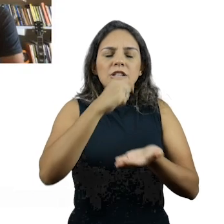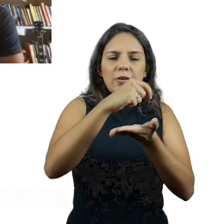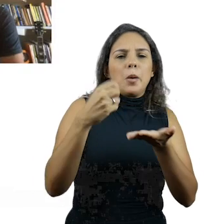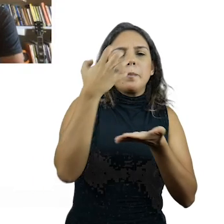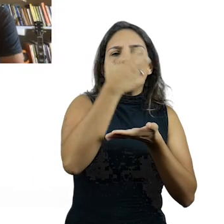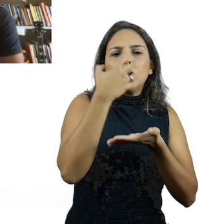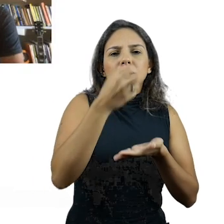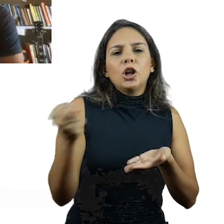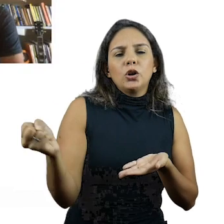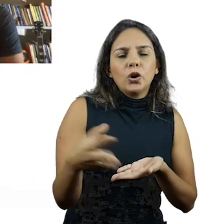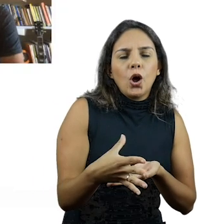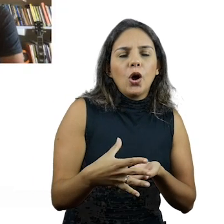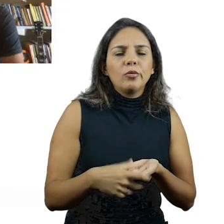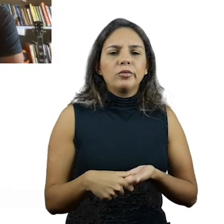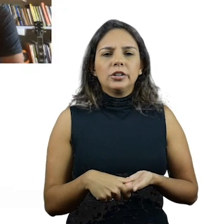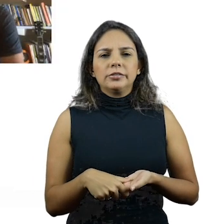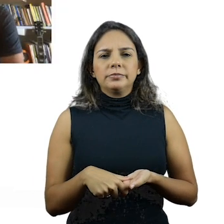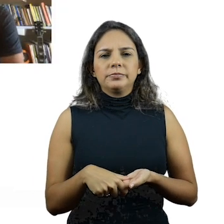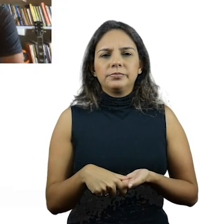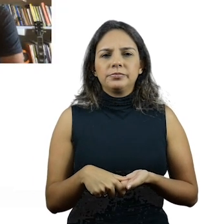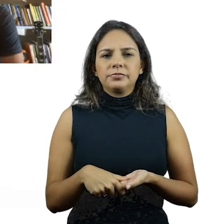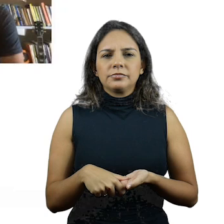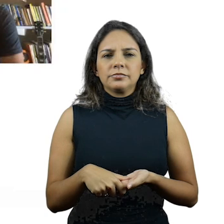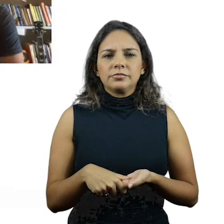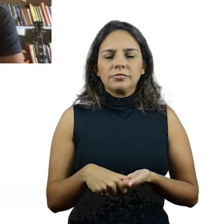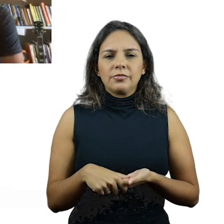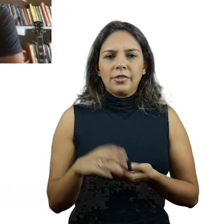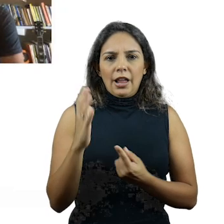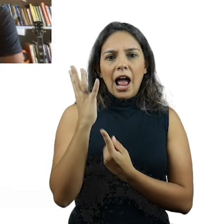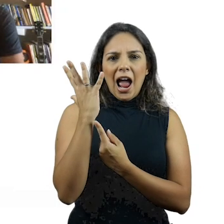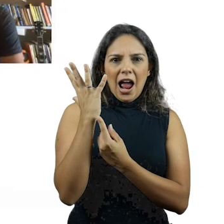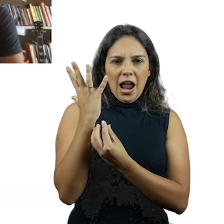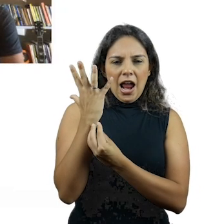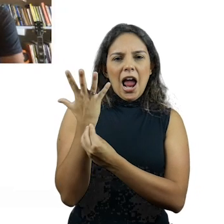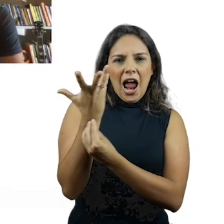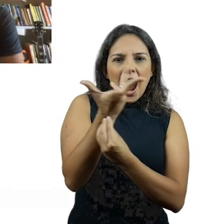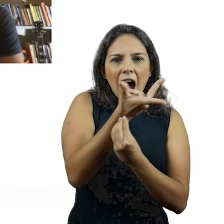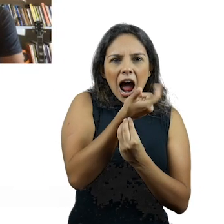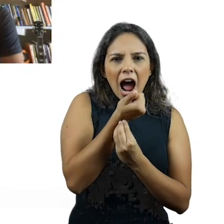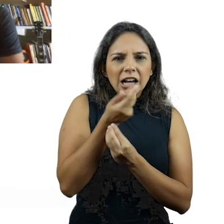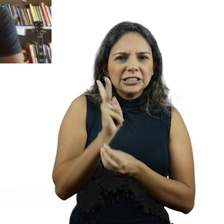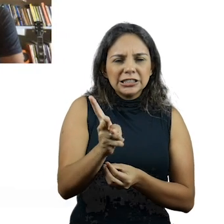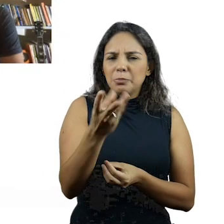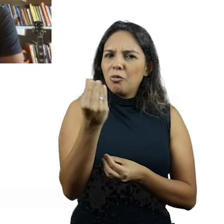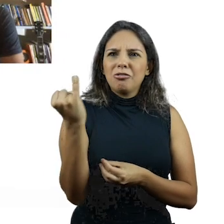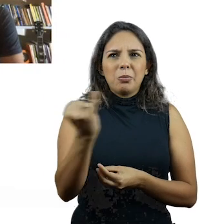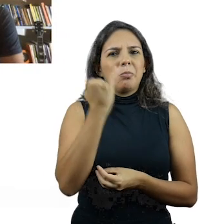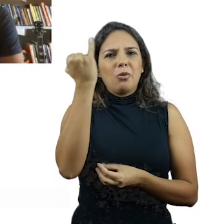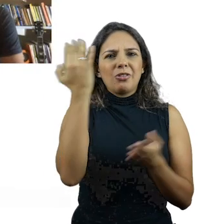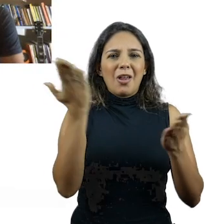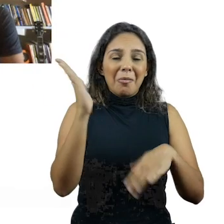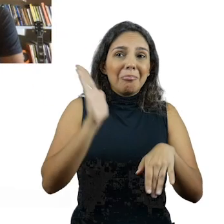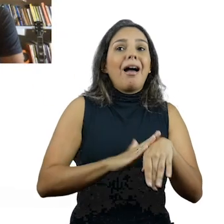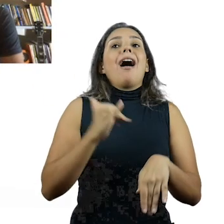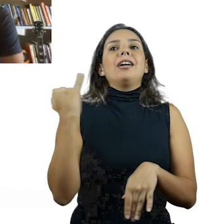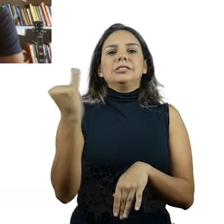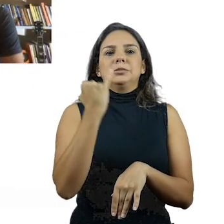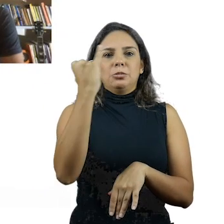né? Eu acho assim, a arte sempre foi muito importante para todos nós, mas eu acho que agora, nesse momento, ela é mais importante